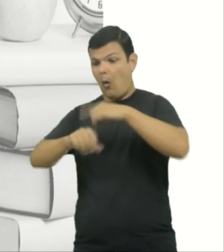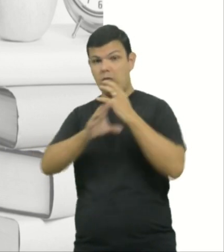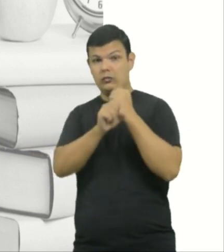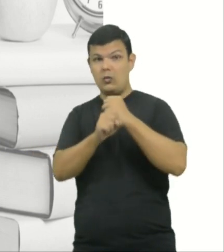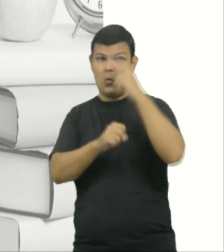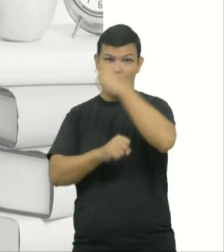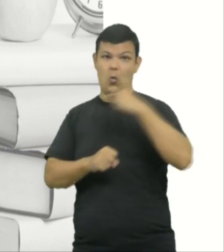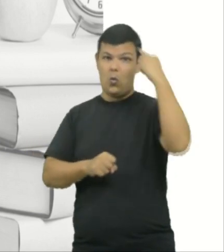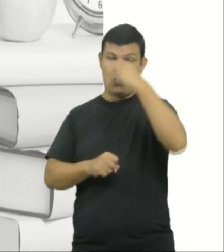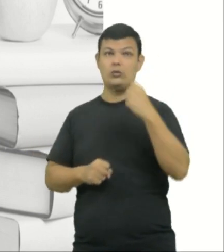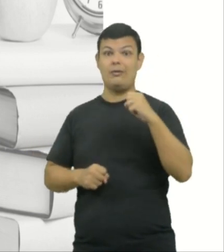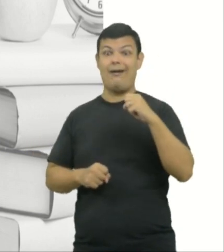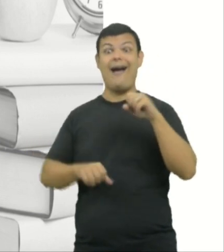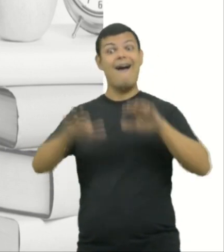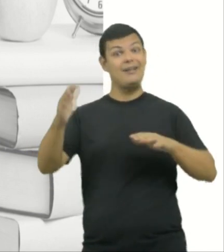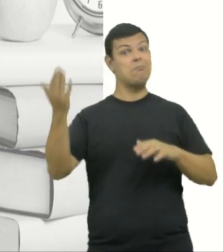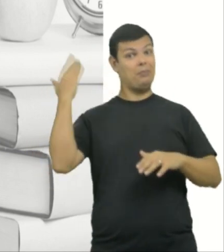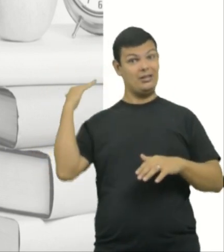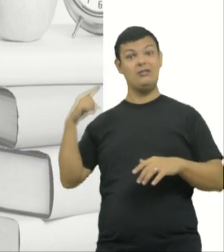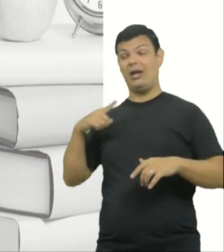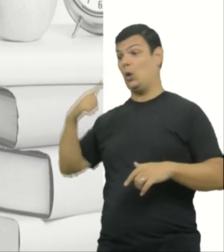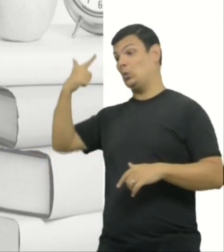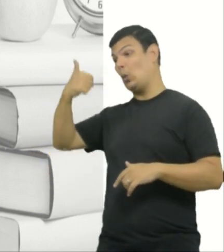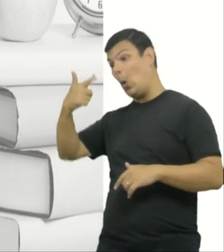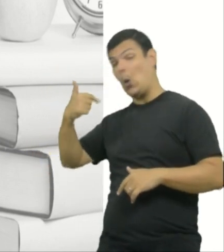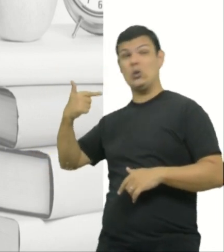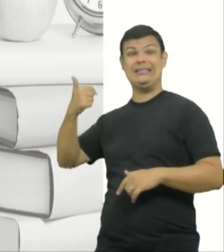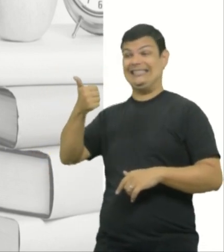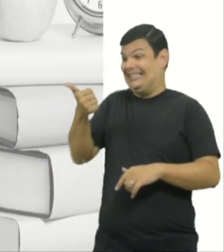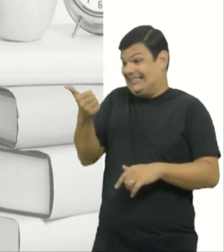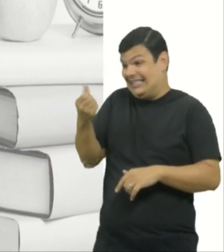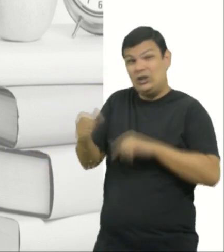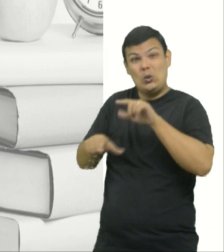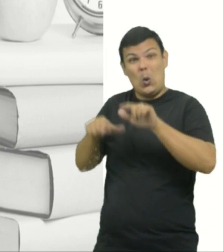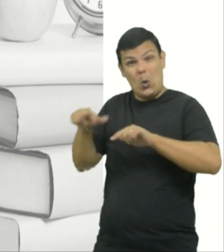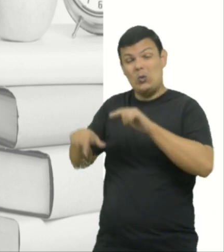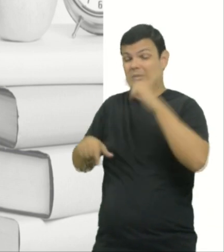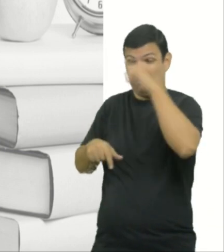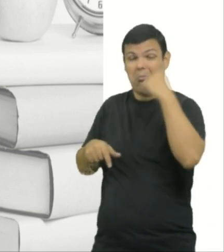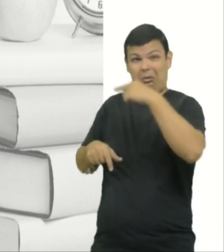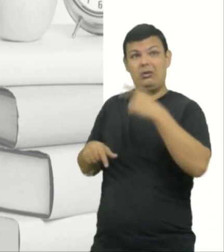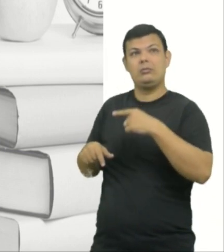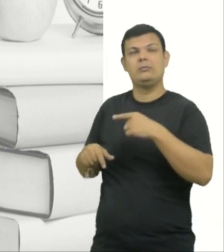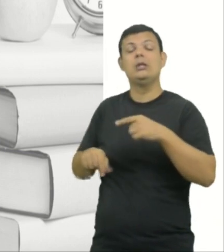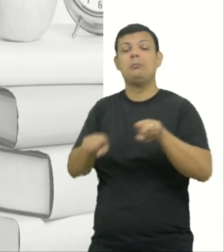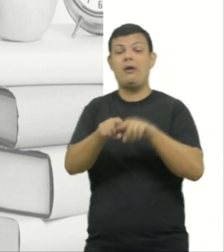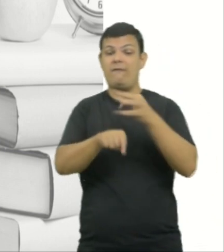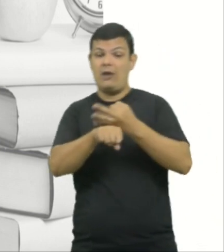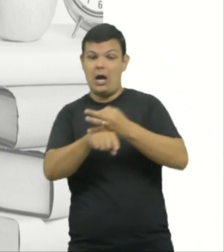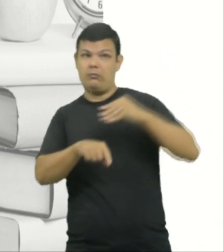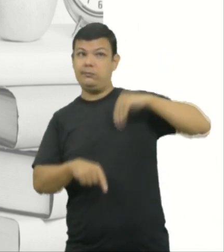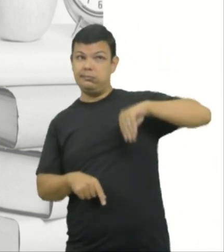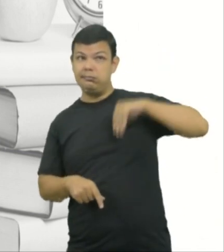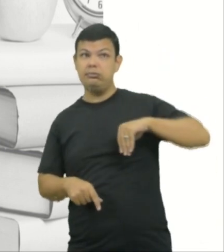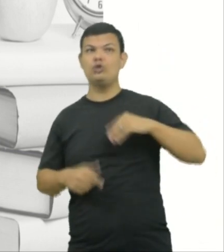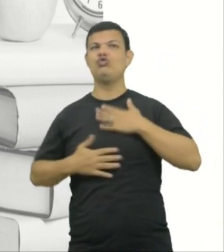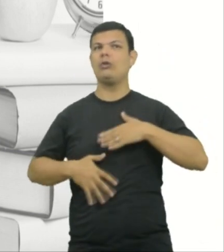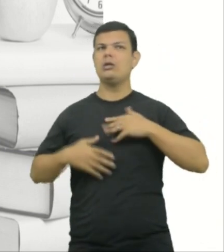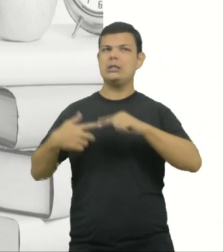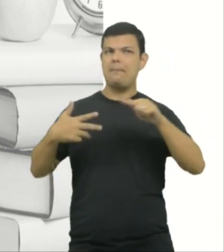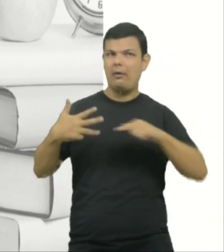trabalho, porque às vezes eram 12 horas, 16 horas de trabalho e não era remunerada, férias remuneradas, descanso